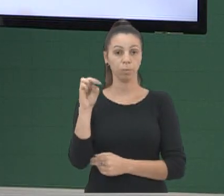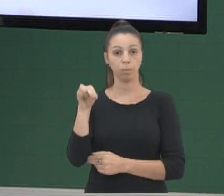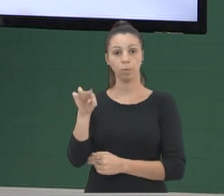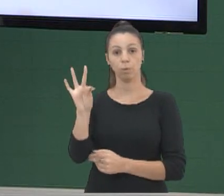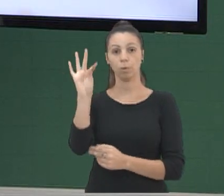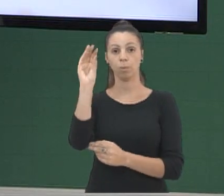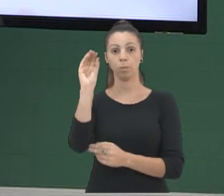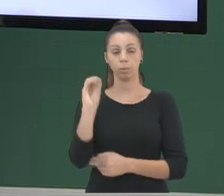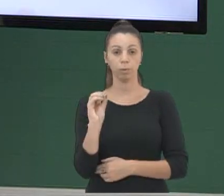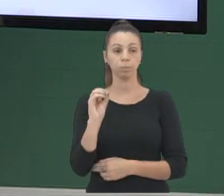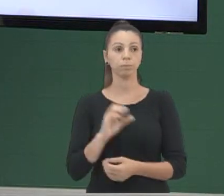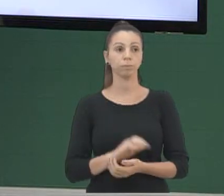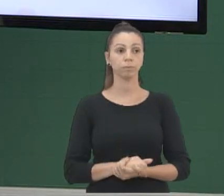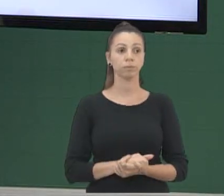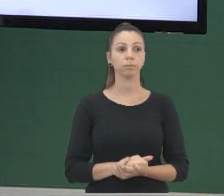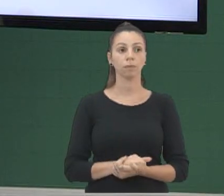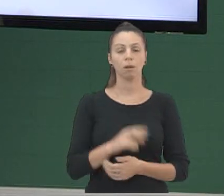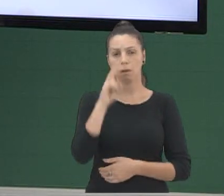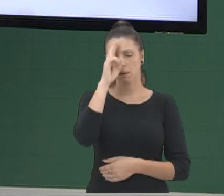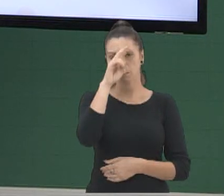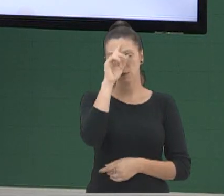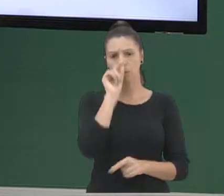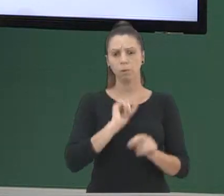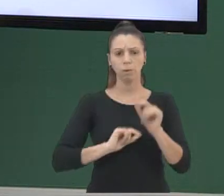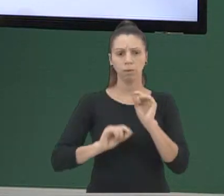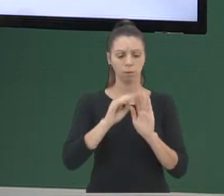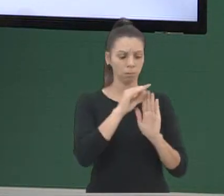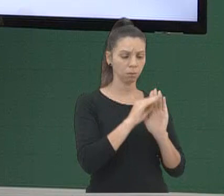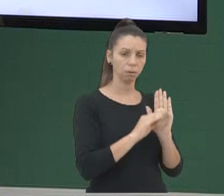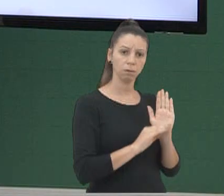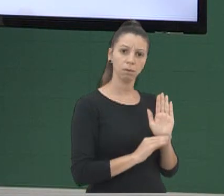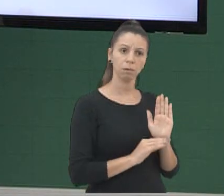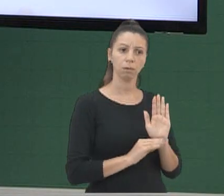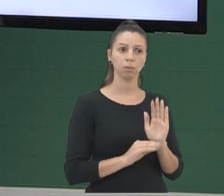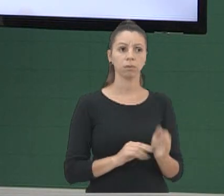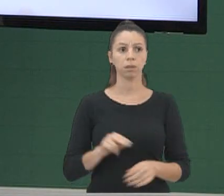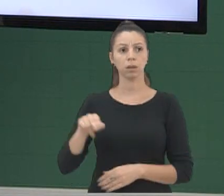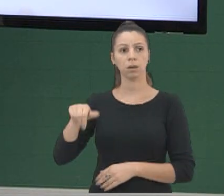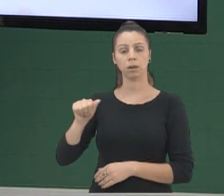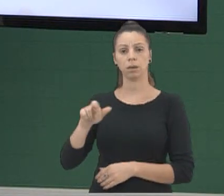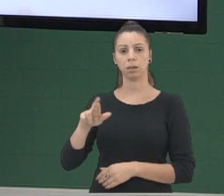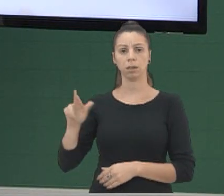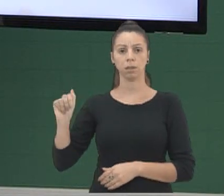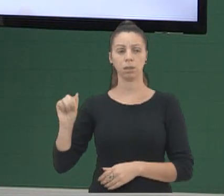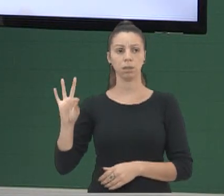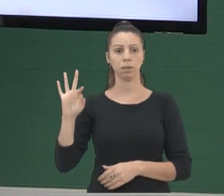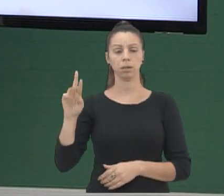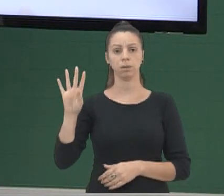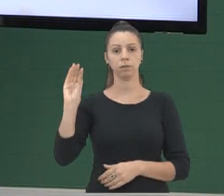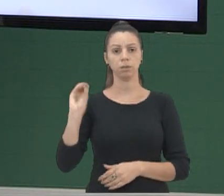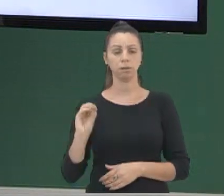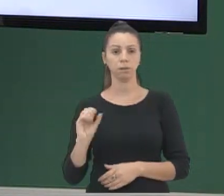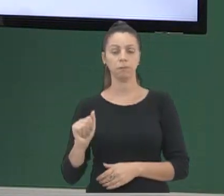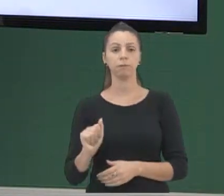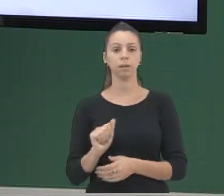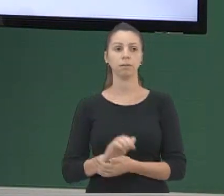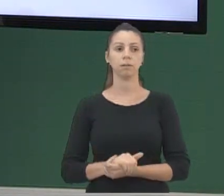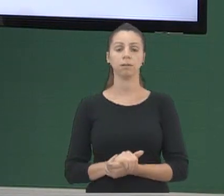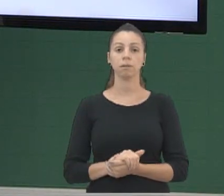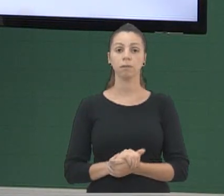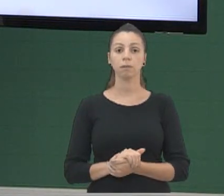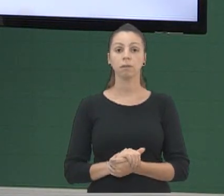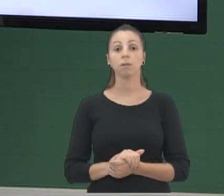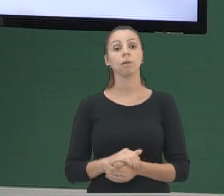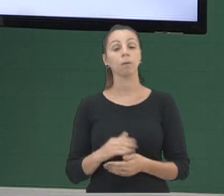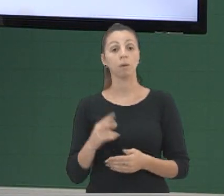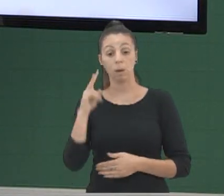relembrando alguns aspectos. Relembrando aqui os elementos da narrativa. Quando se conta uma história, né, a gente está falando de